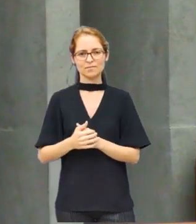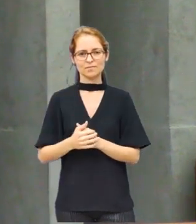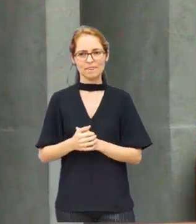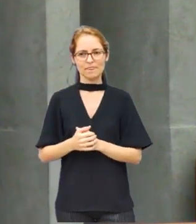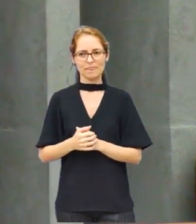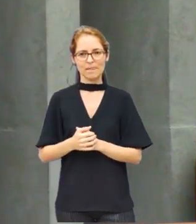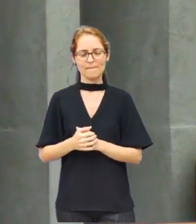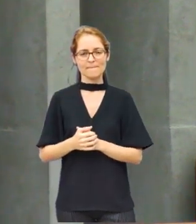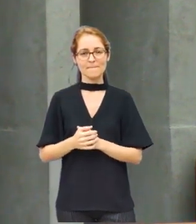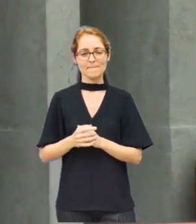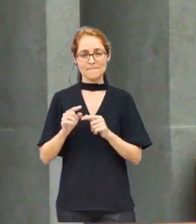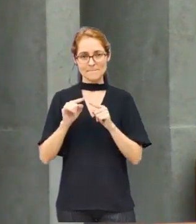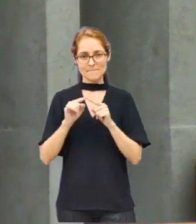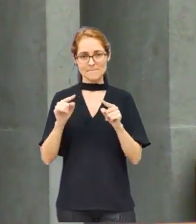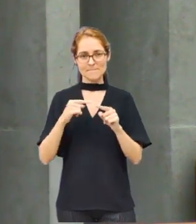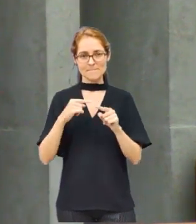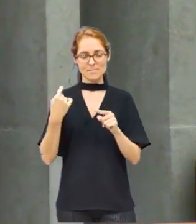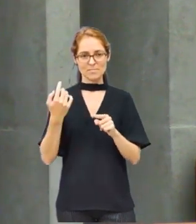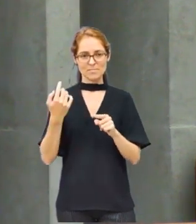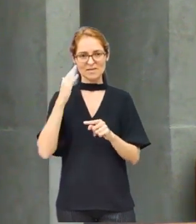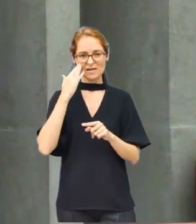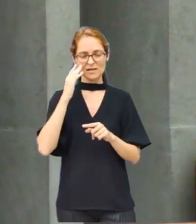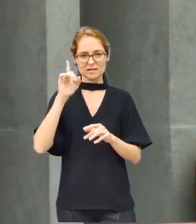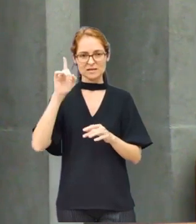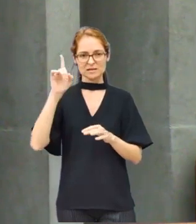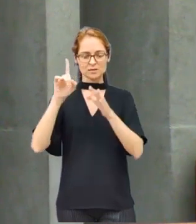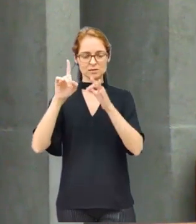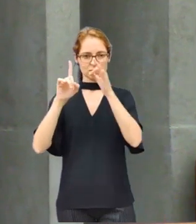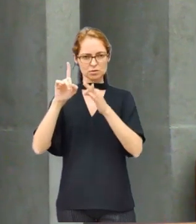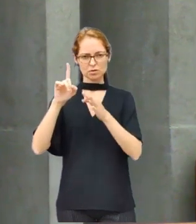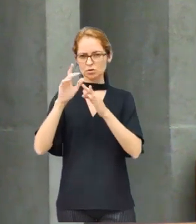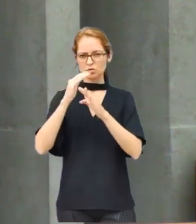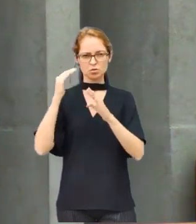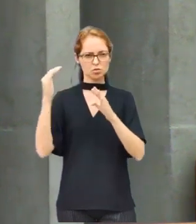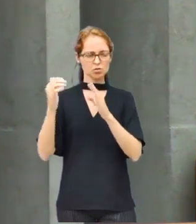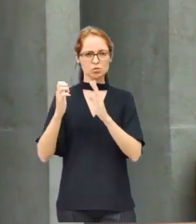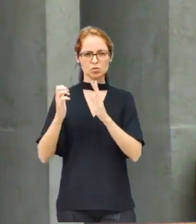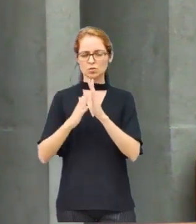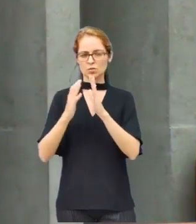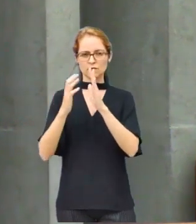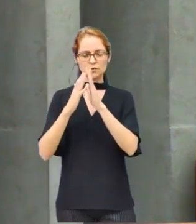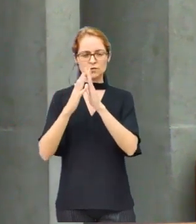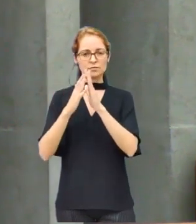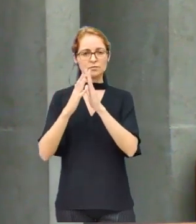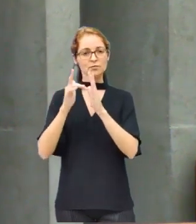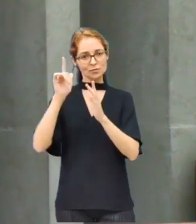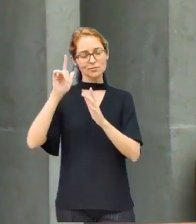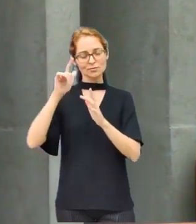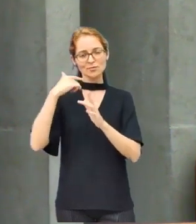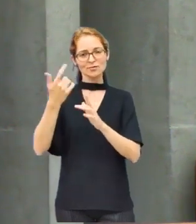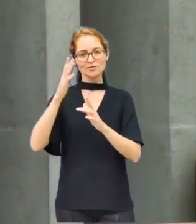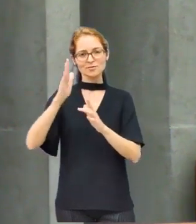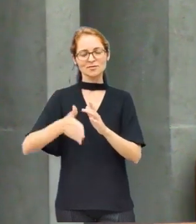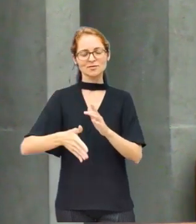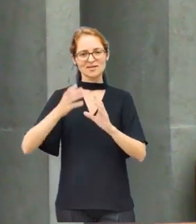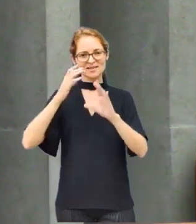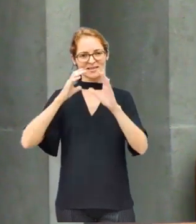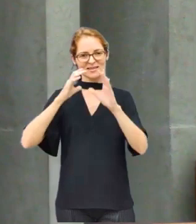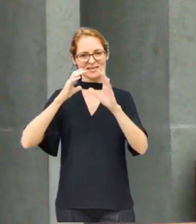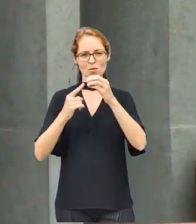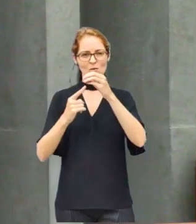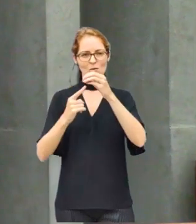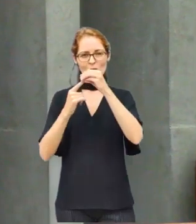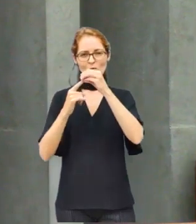Mas nós entendemos que esse Deus, Ele é digno de todo louvor, toda honra. É o que nós cantamos aqui. O único